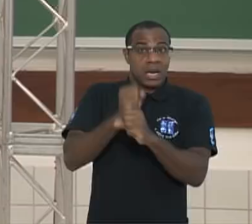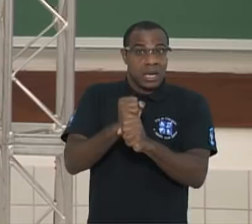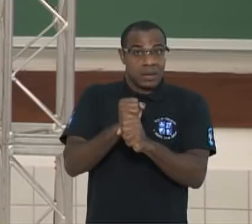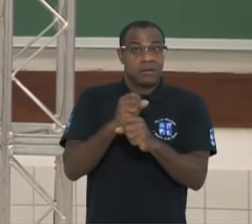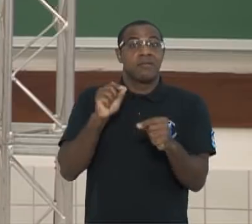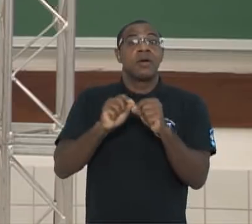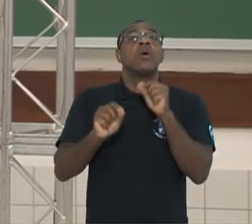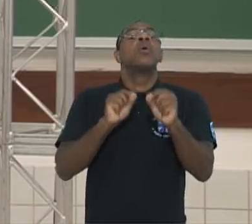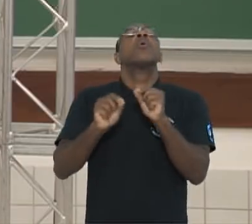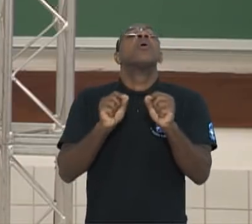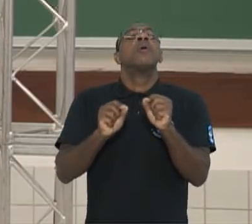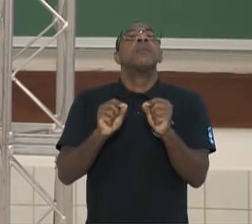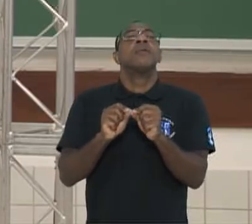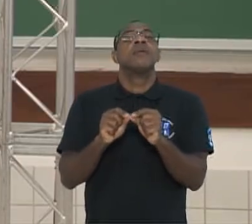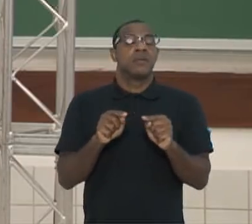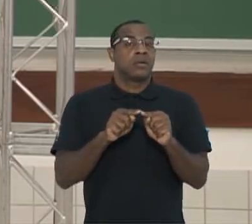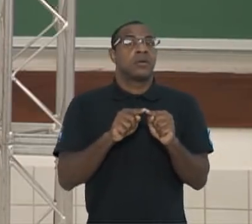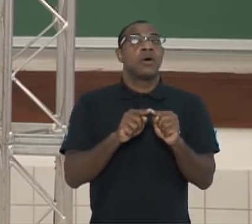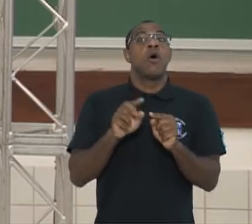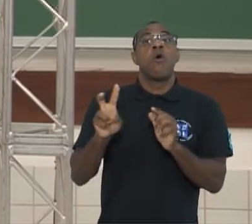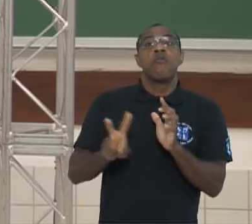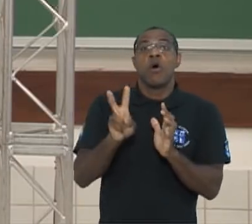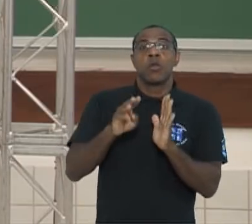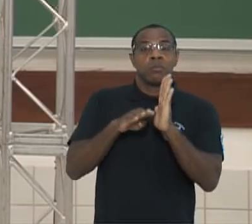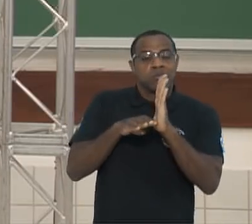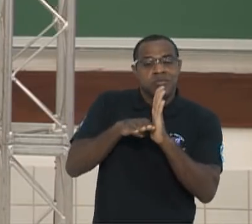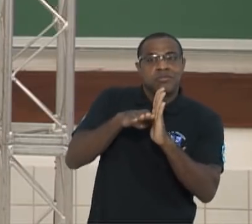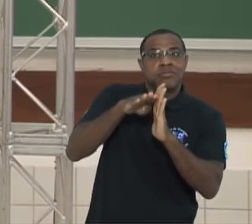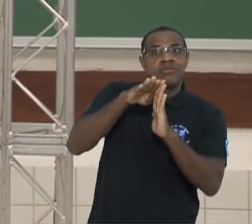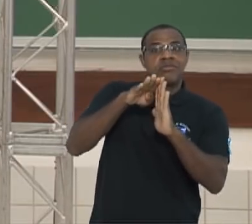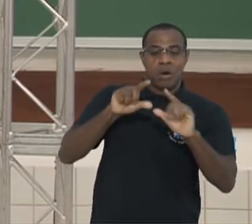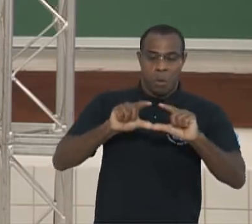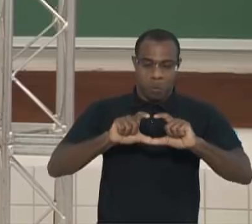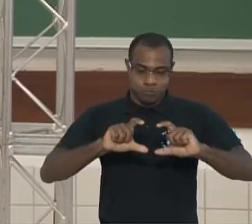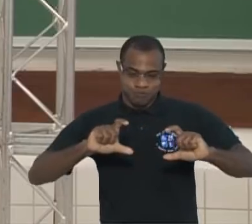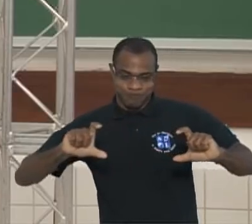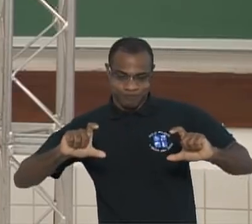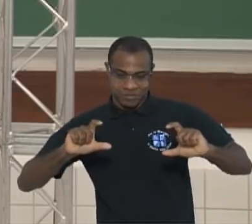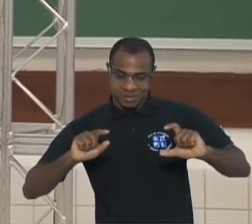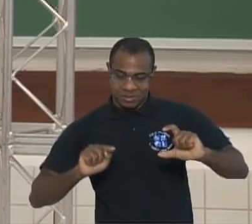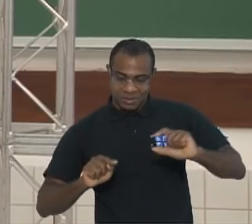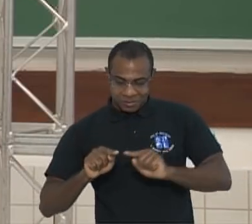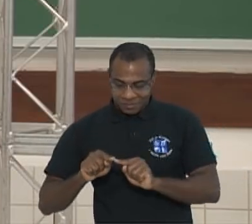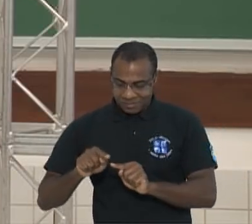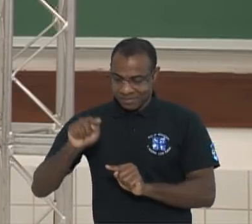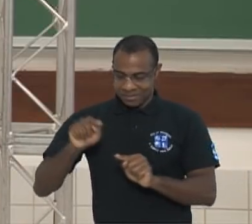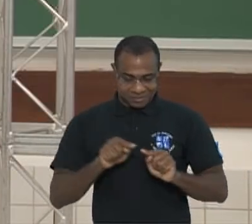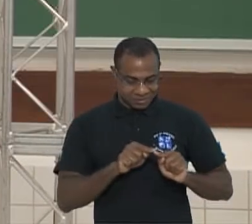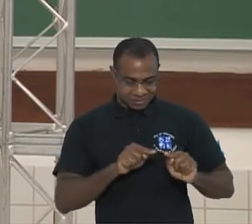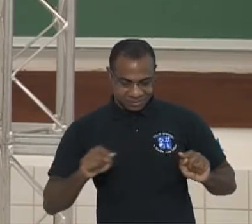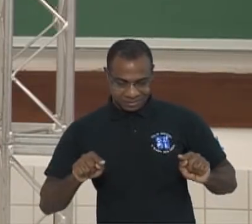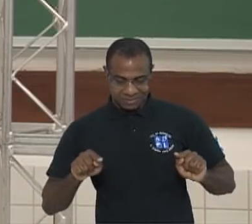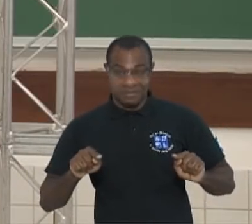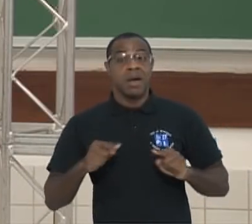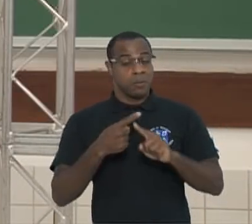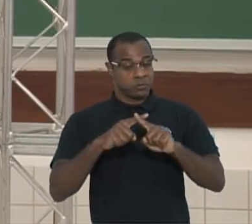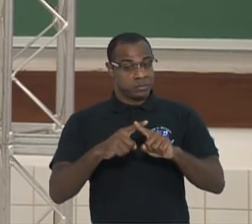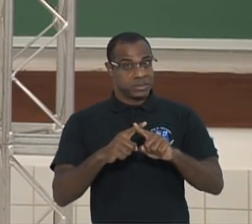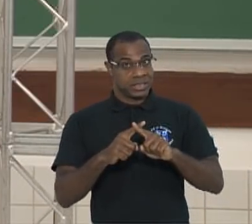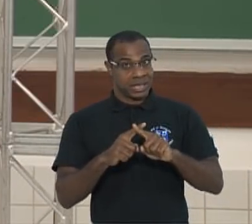isso ali no borrão, hein? O volume de um cubo de um paralelepípedo, eu vou multiplicar as 3 dimensões,